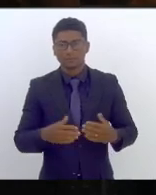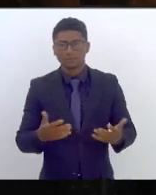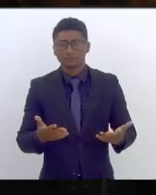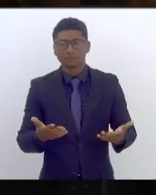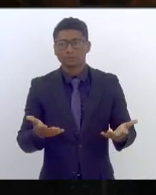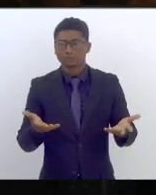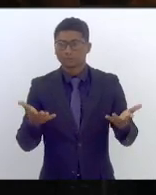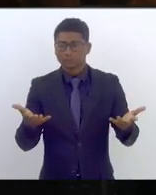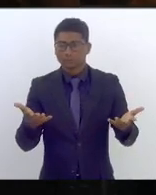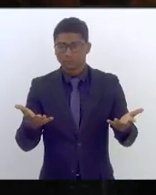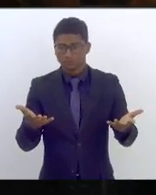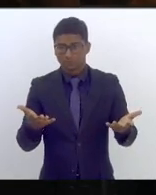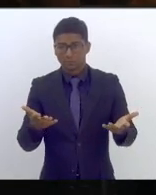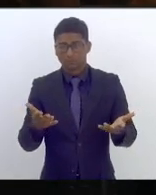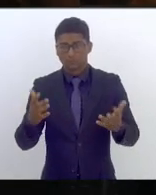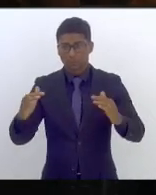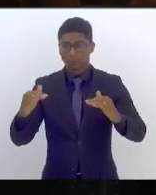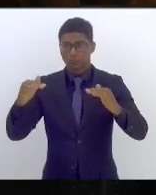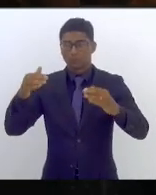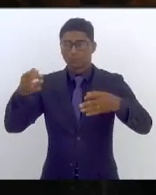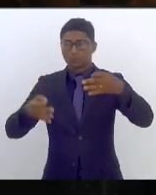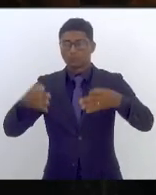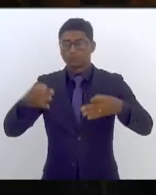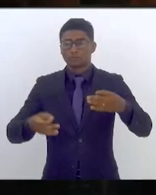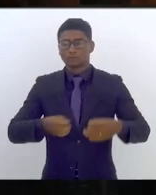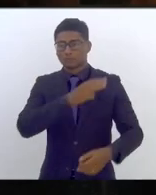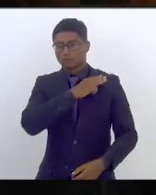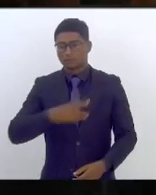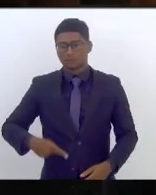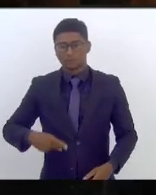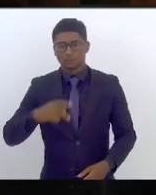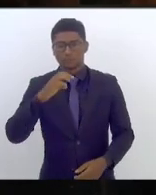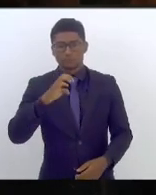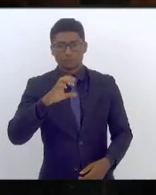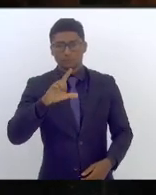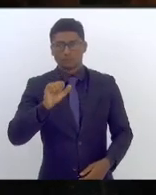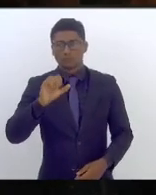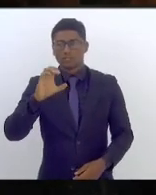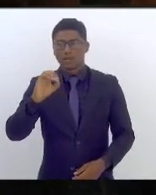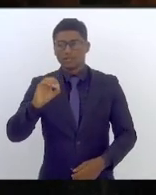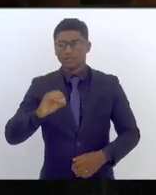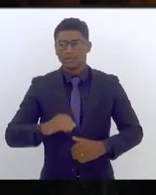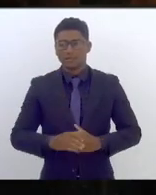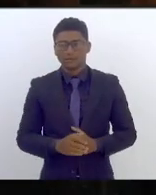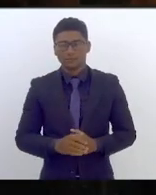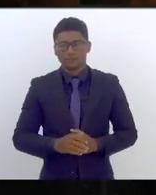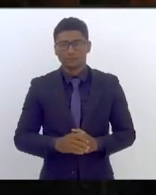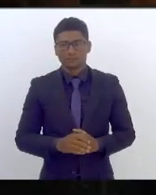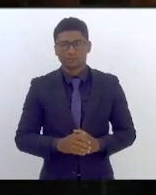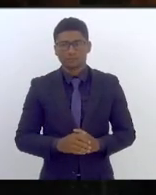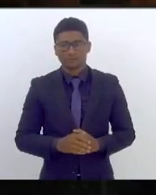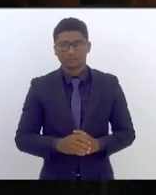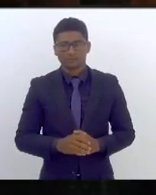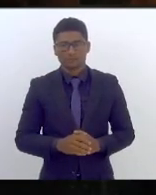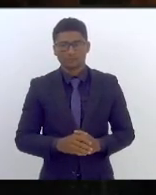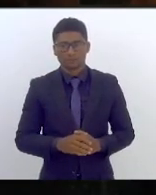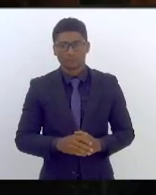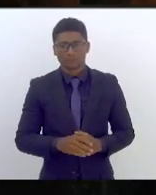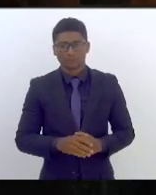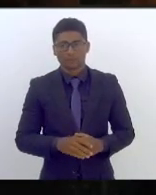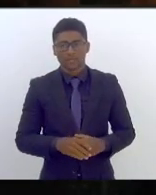ou então decano do Supremo Tribunal Federal Ministro Celso de Melo em discurso proferido naquela corte